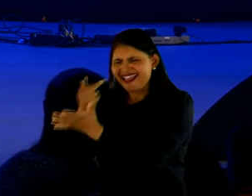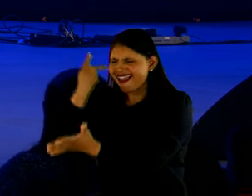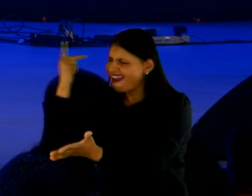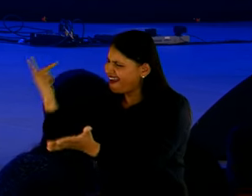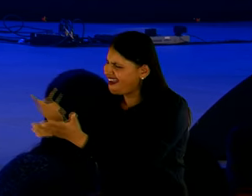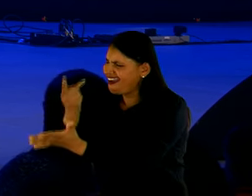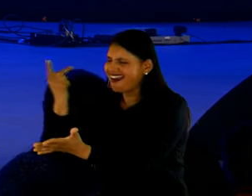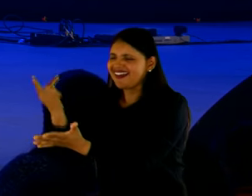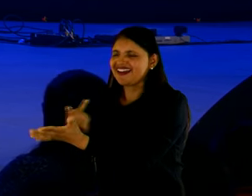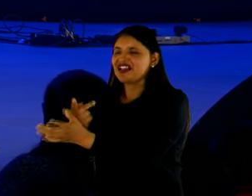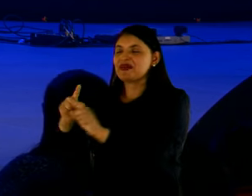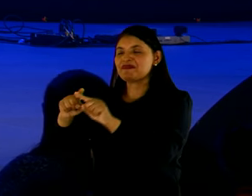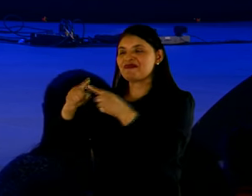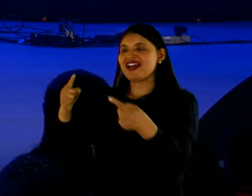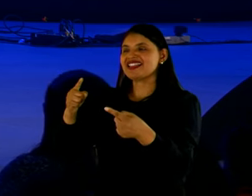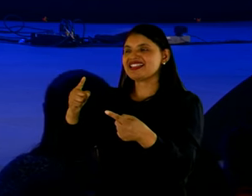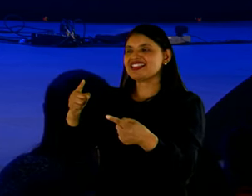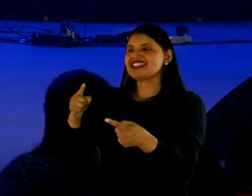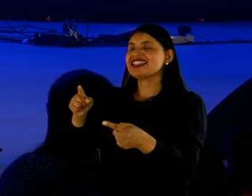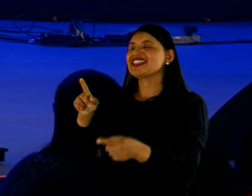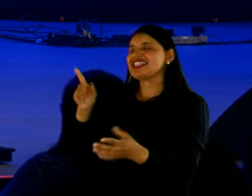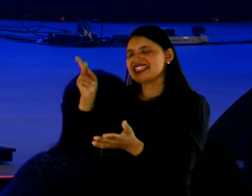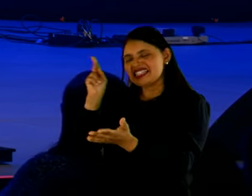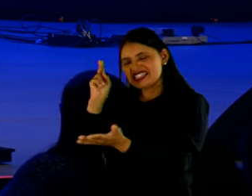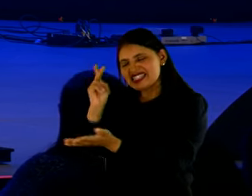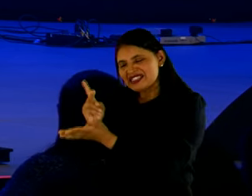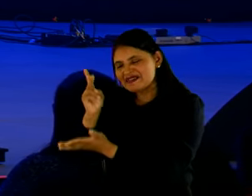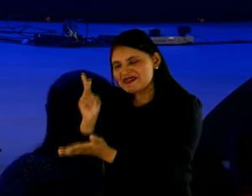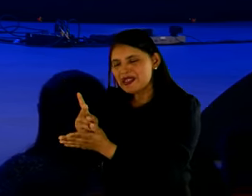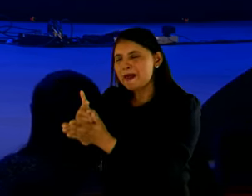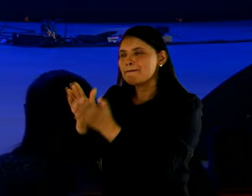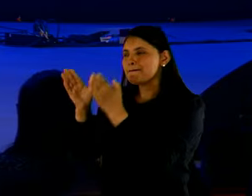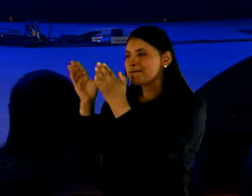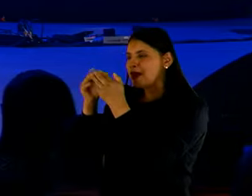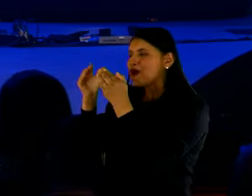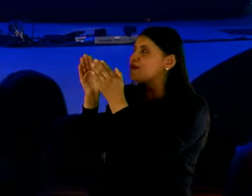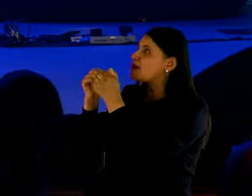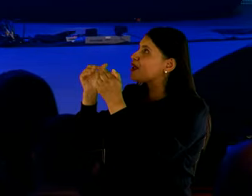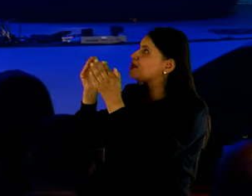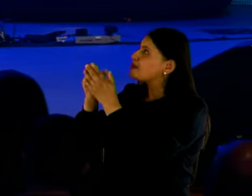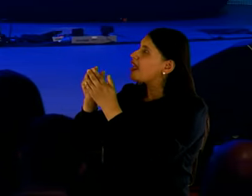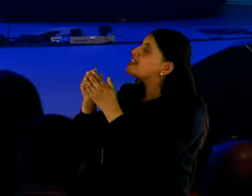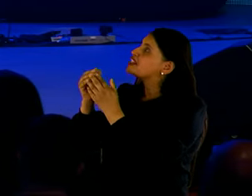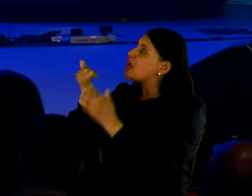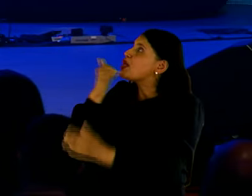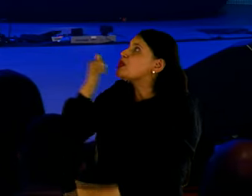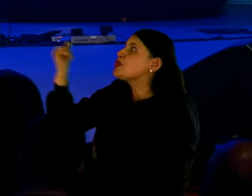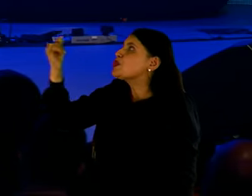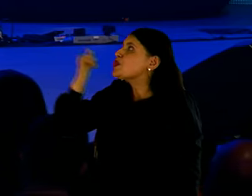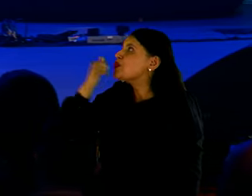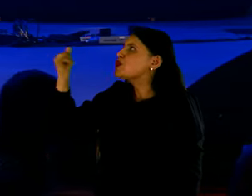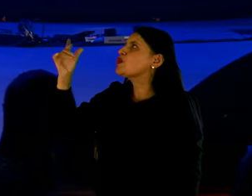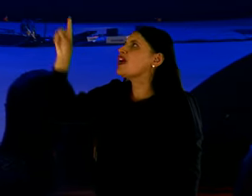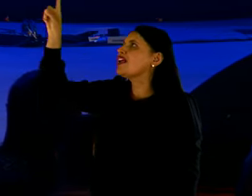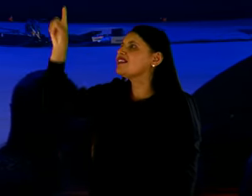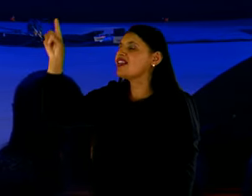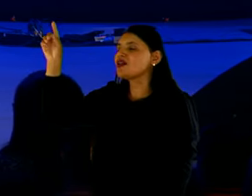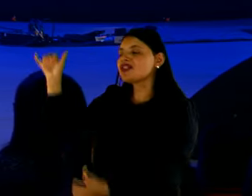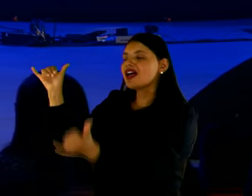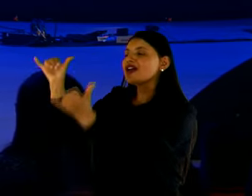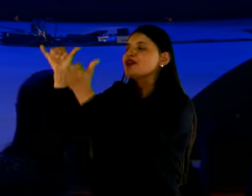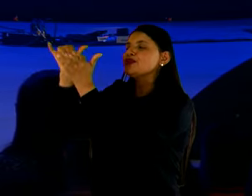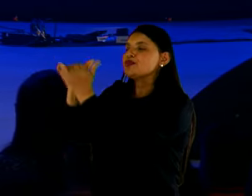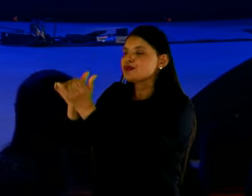ama isso. Quem nunca errou que atire a primeira pedra, né? Todos nós erramos, mas o coração nosso tem que estar